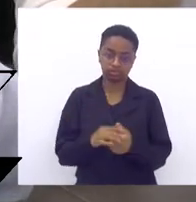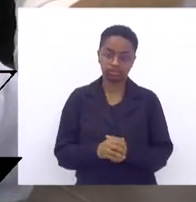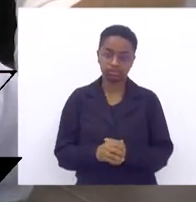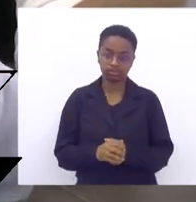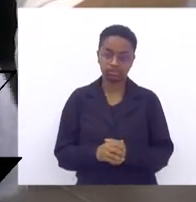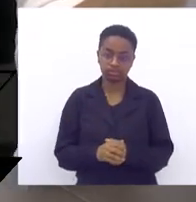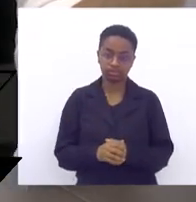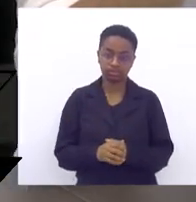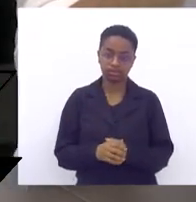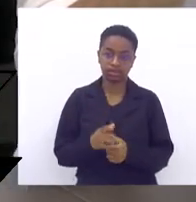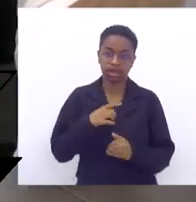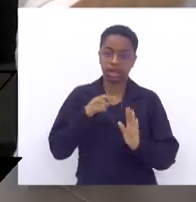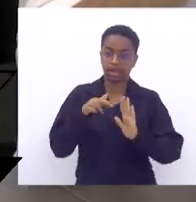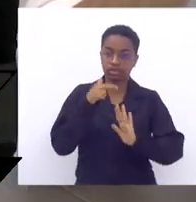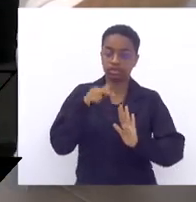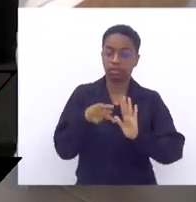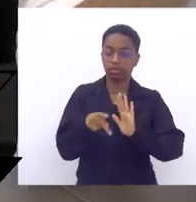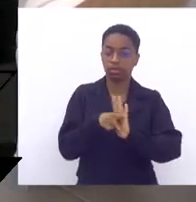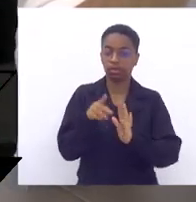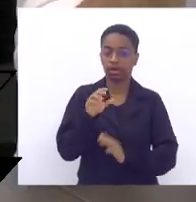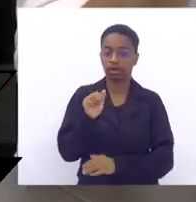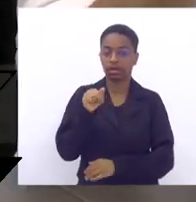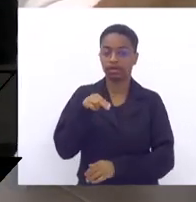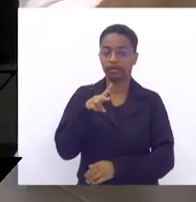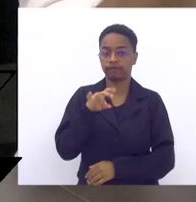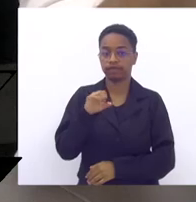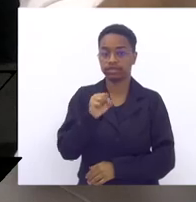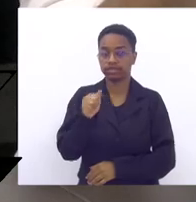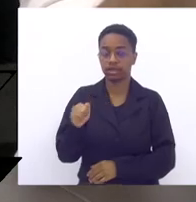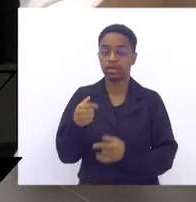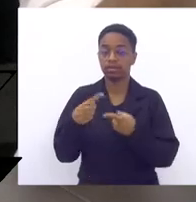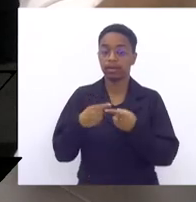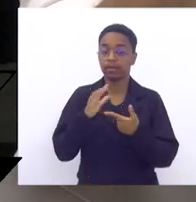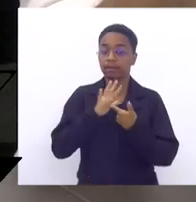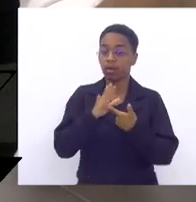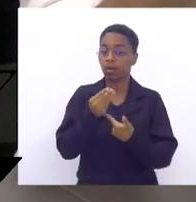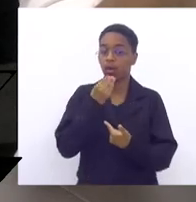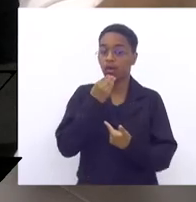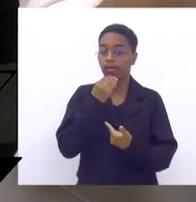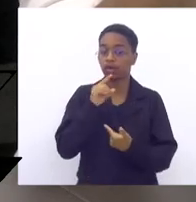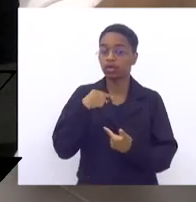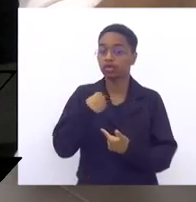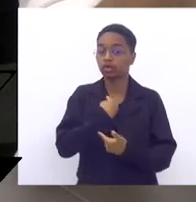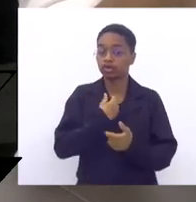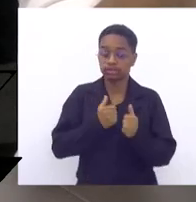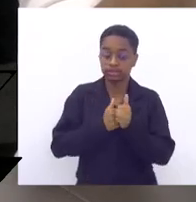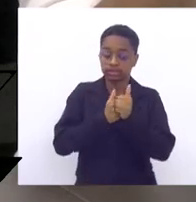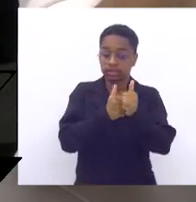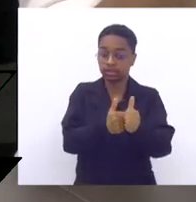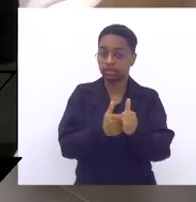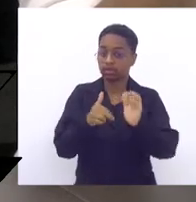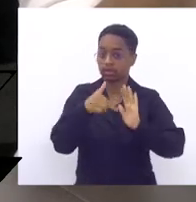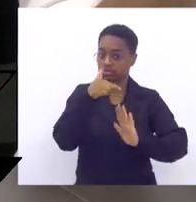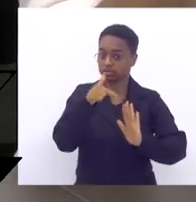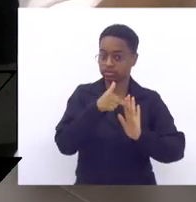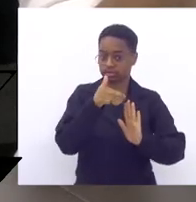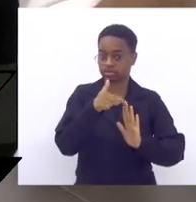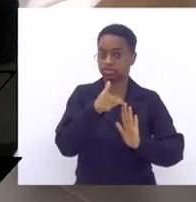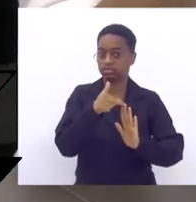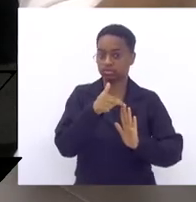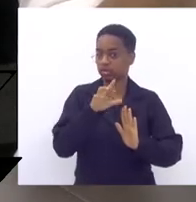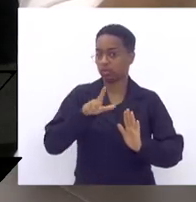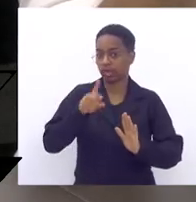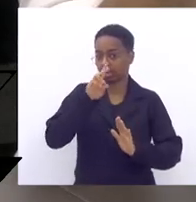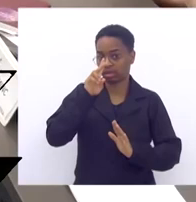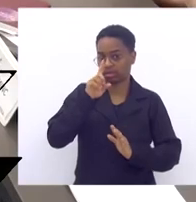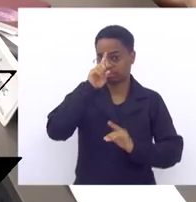da resolução da Anvisa. Porque aí fica claro que a gente não está no chutômetro. Tá certo. A gente está se baseando numa resolução da Anvisa. Pode ser, deputado